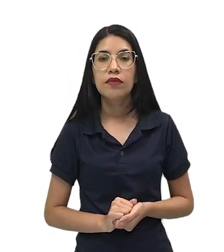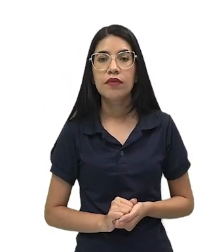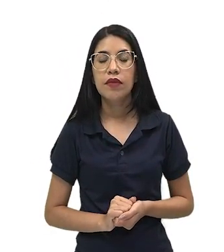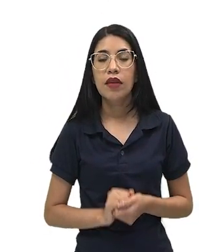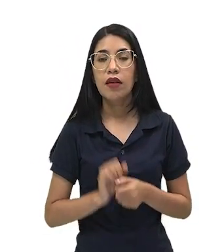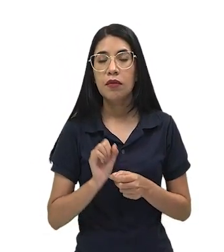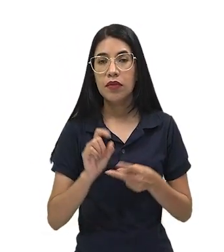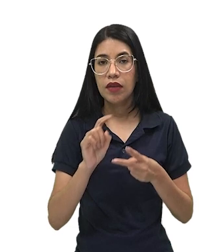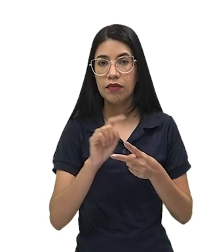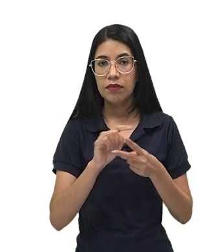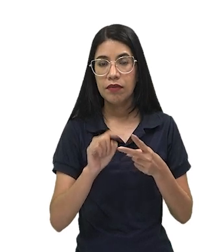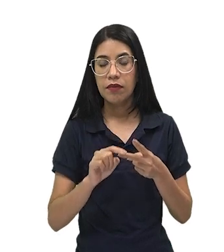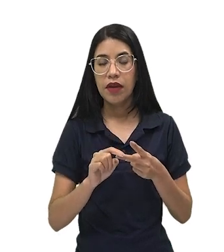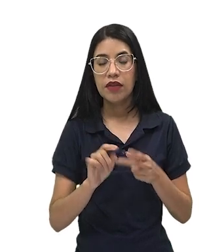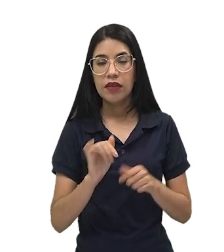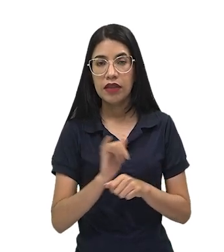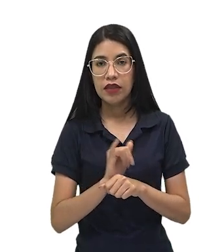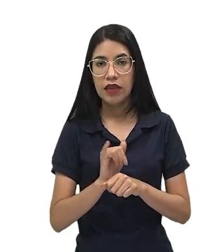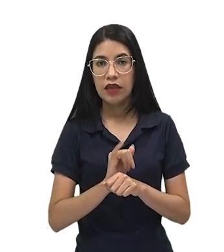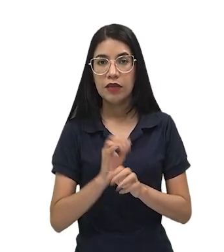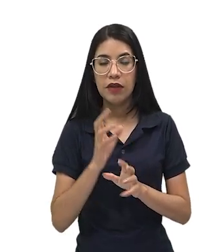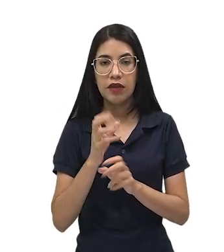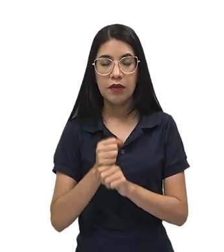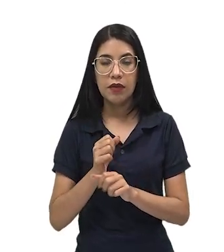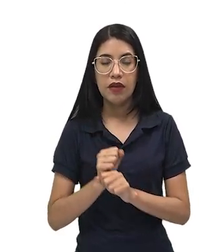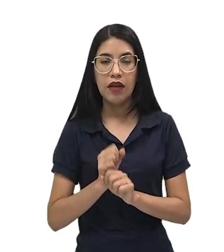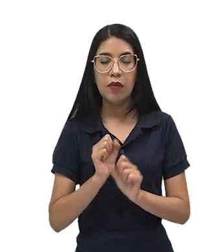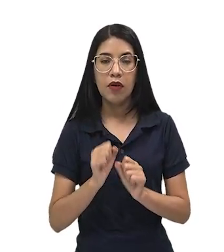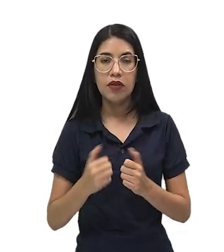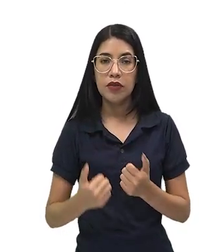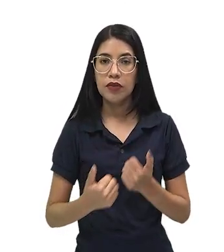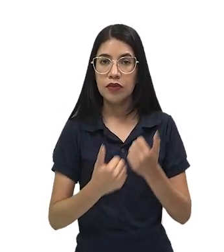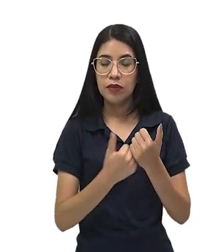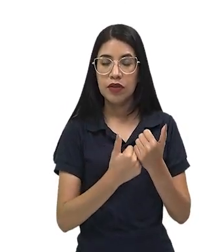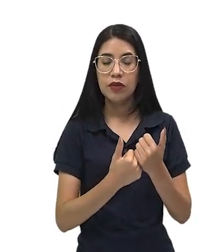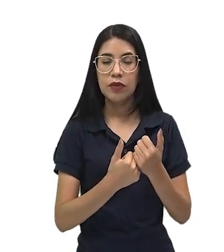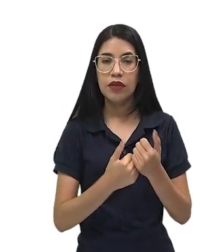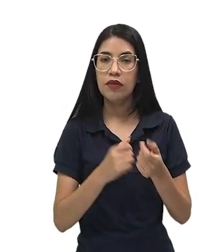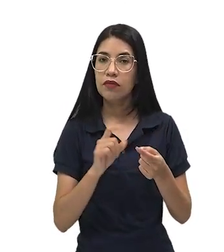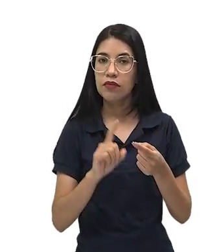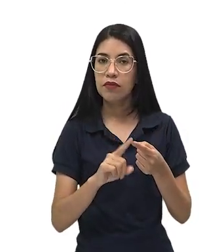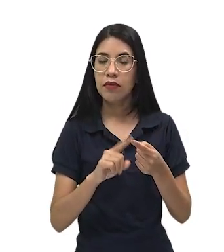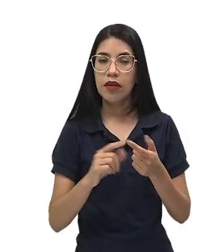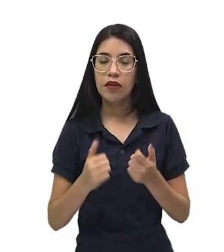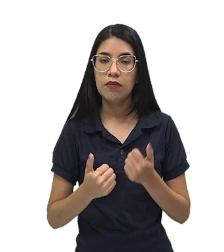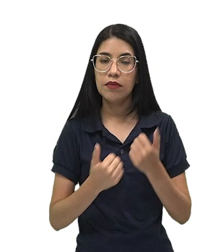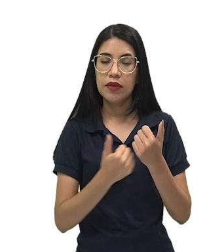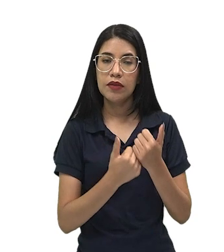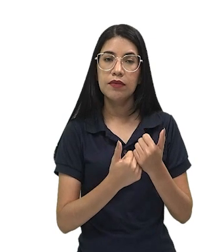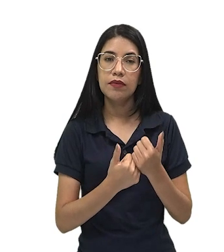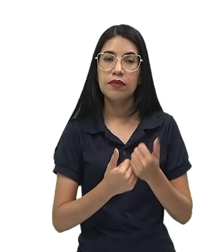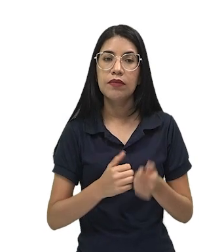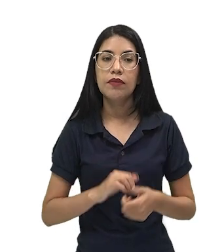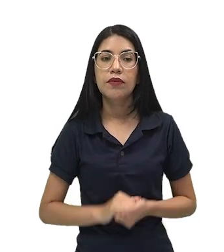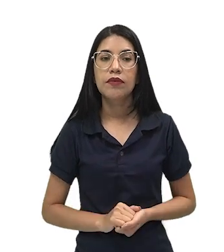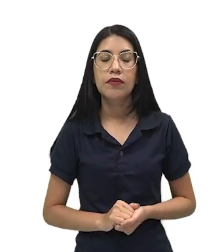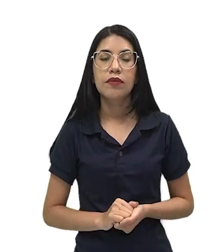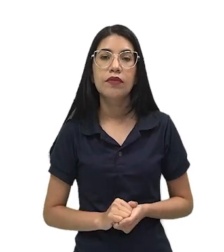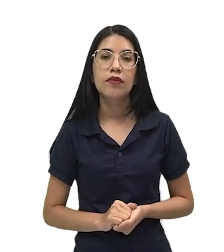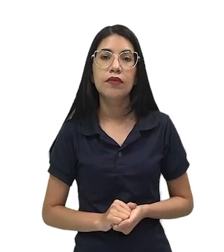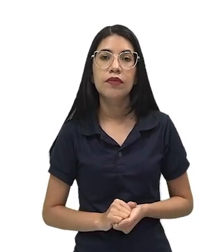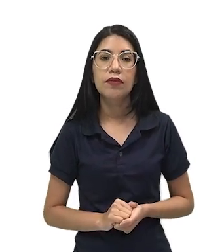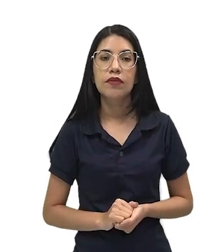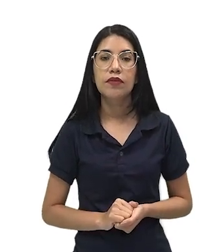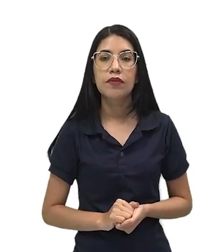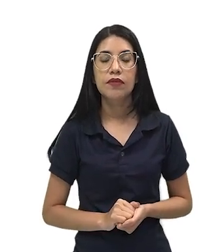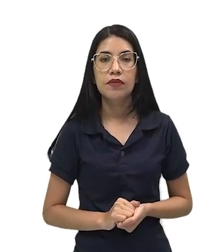dos métodos. Olha, o método da substituição. Então, vamos resolver aqui. Eu vou repetir o sistema. Ó.